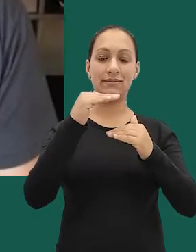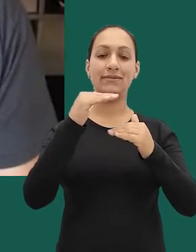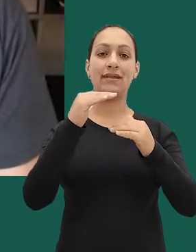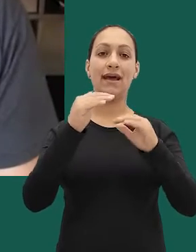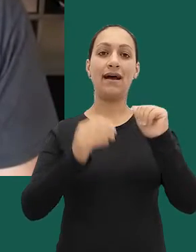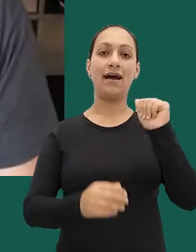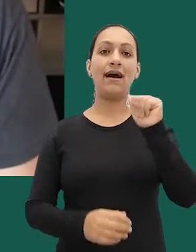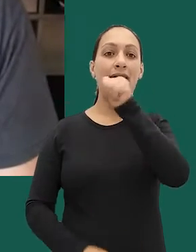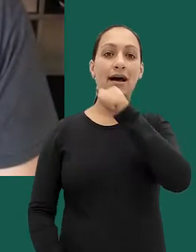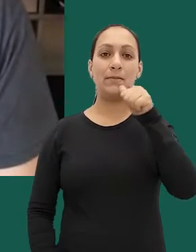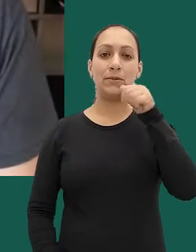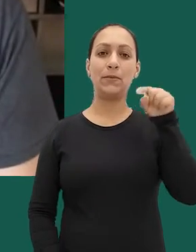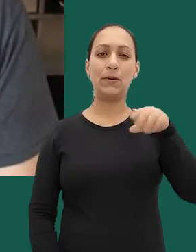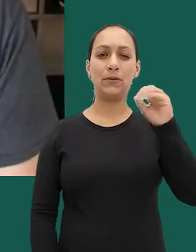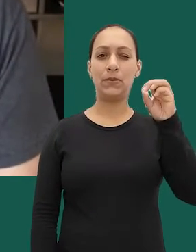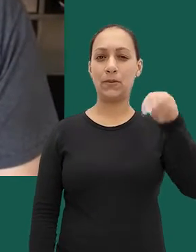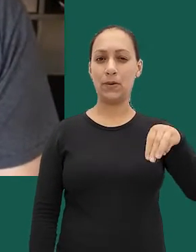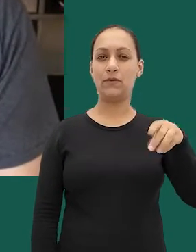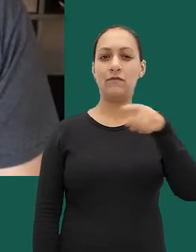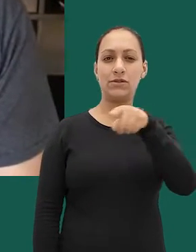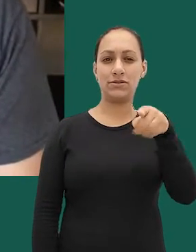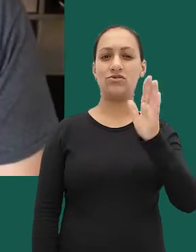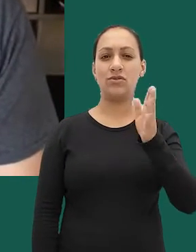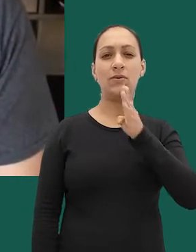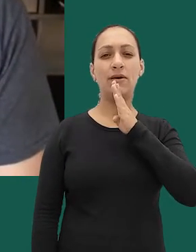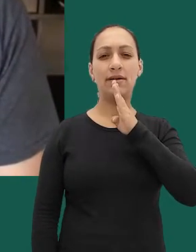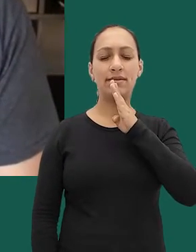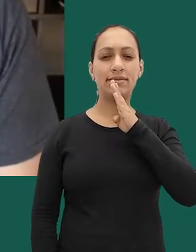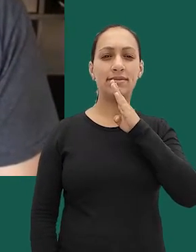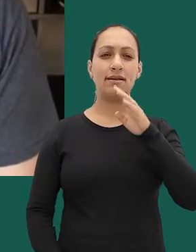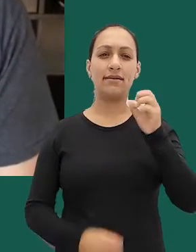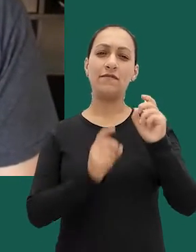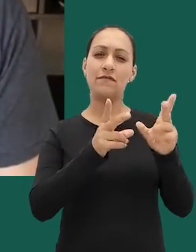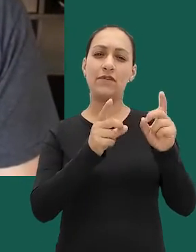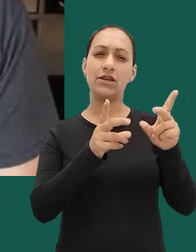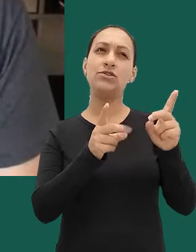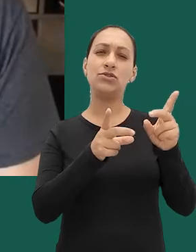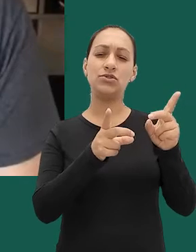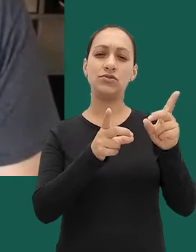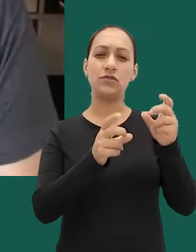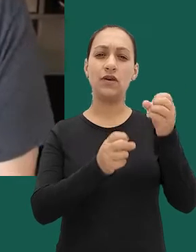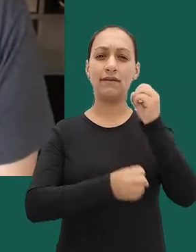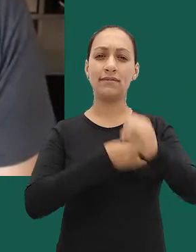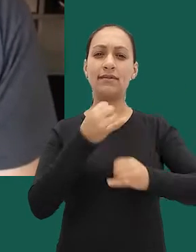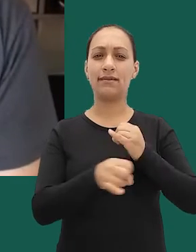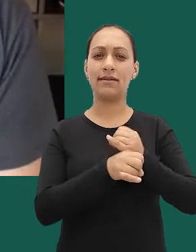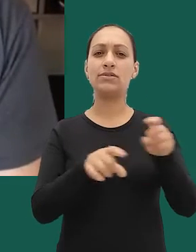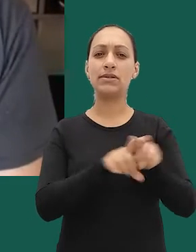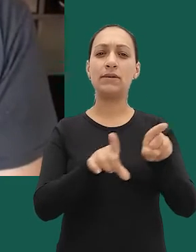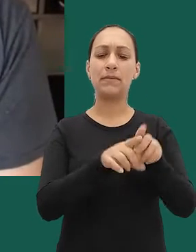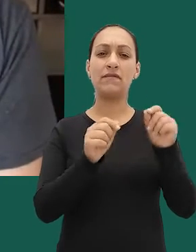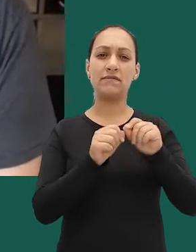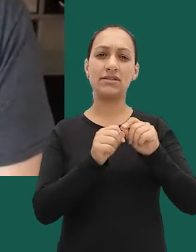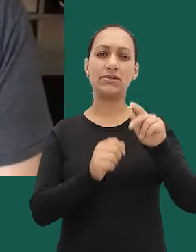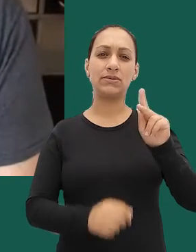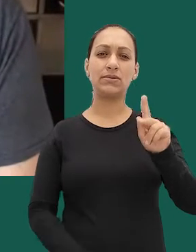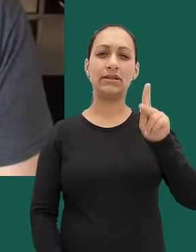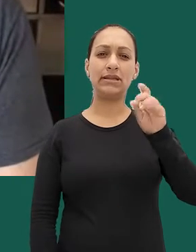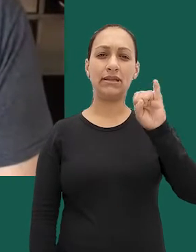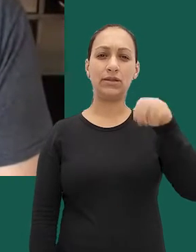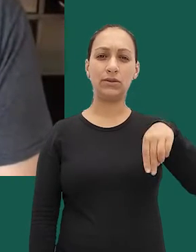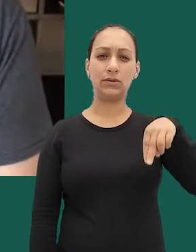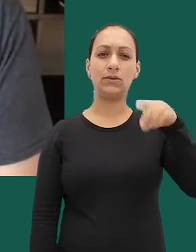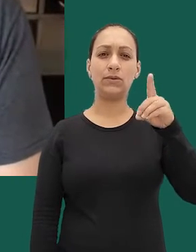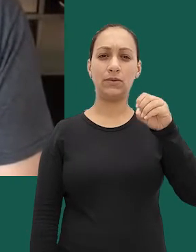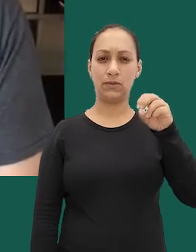Amazon.com, que vocês provavelmente já devem conhecer, que é o e-commerce, que faz o Kindle e outras coisas também. Eu estou fora